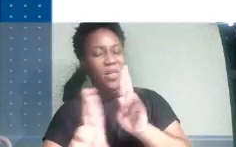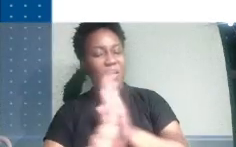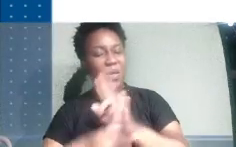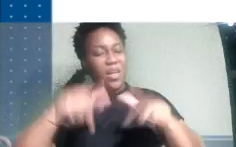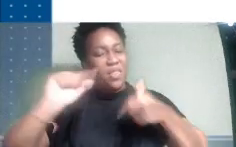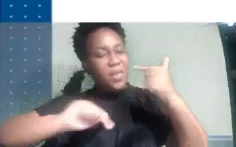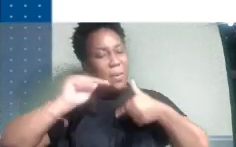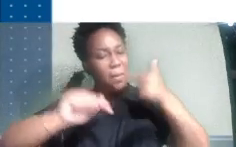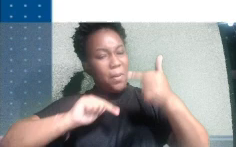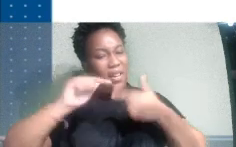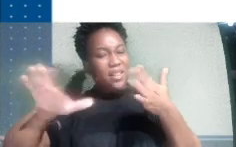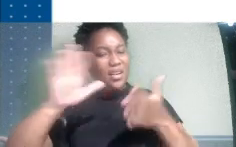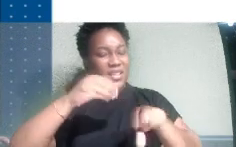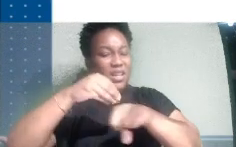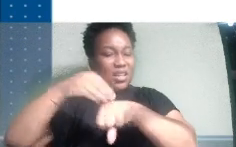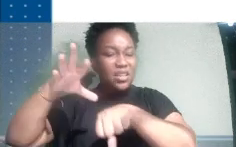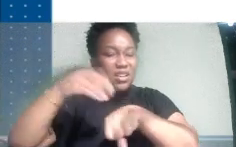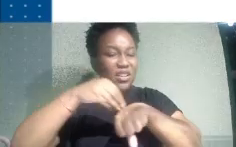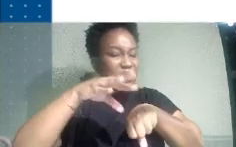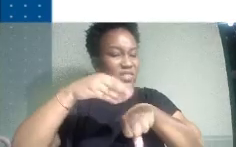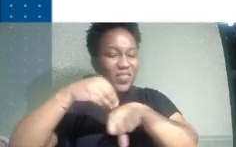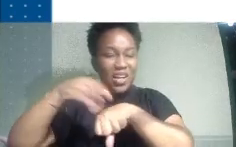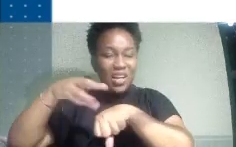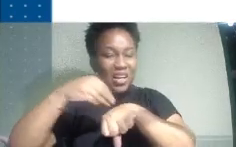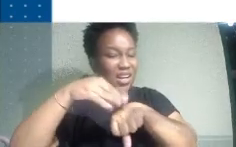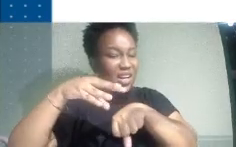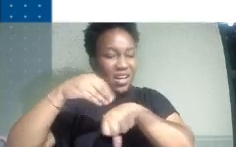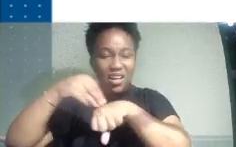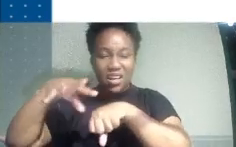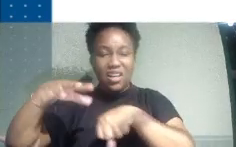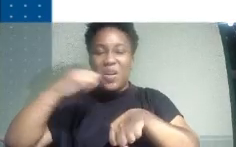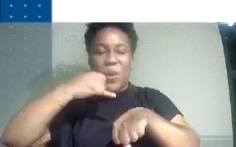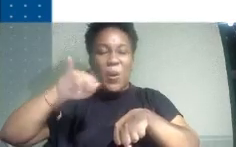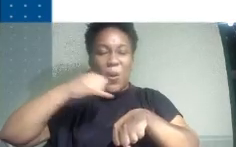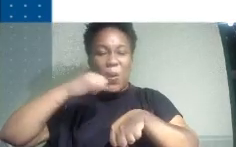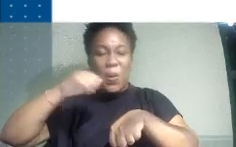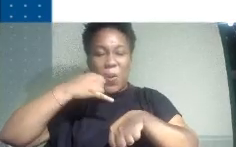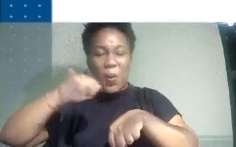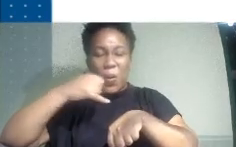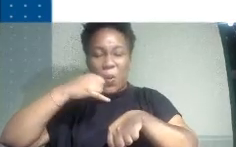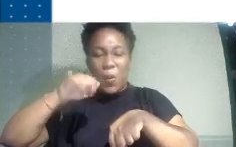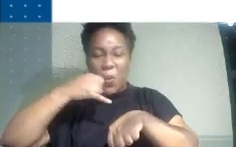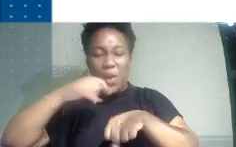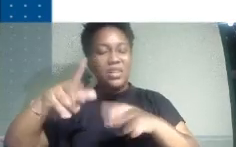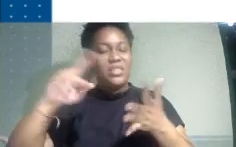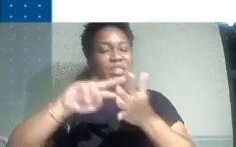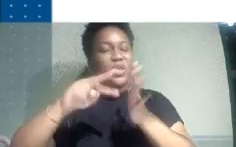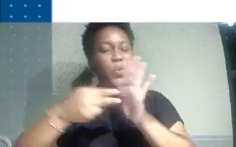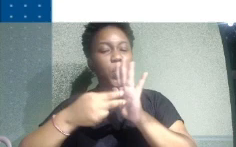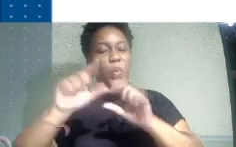gastando energia, que está transferindo energia, que na verdade está movimentando